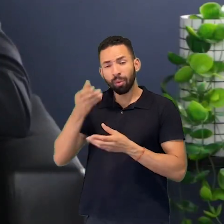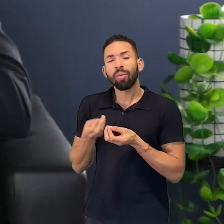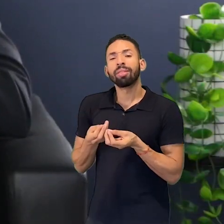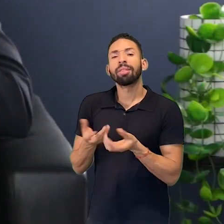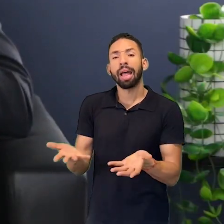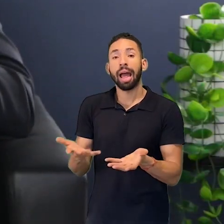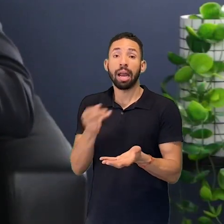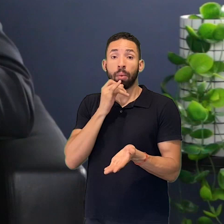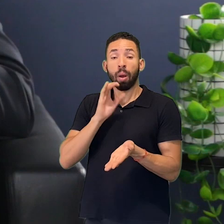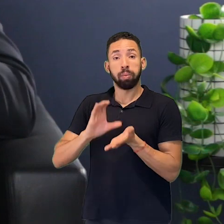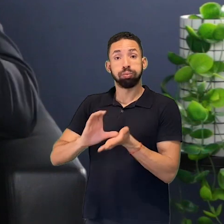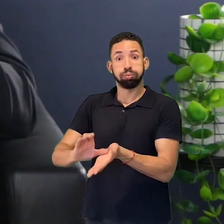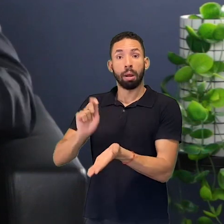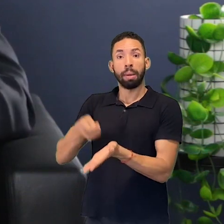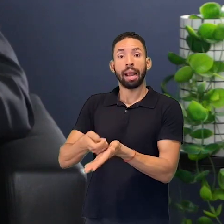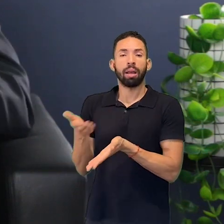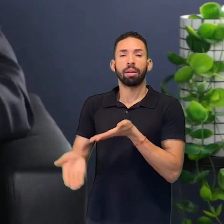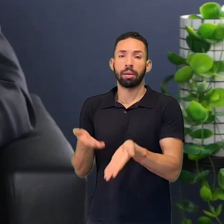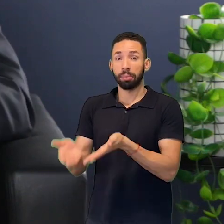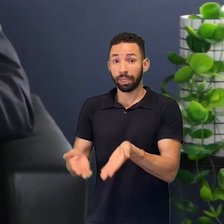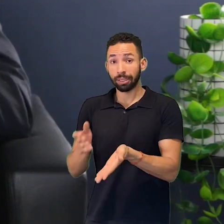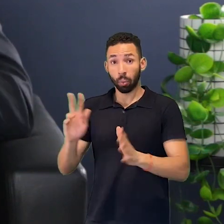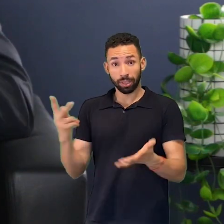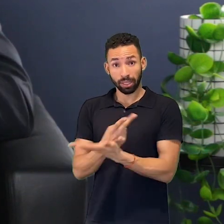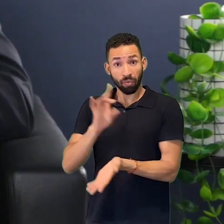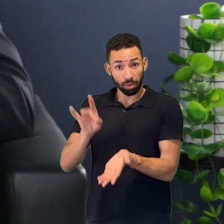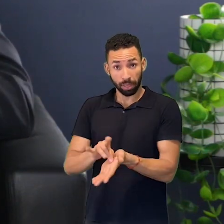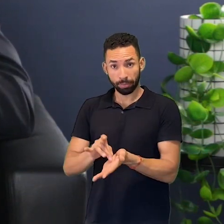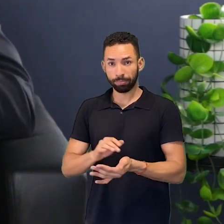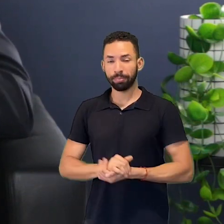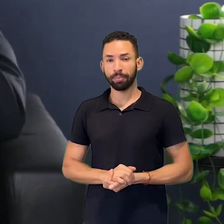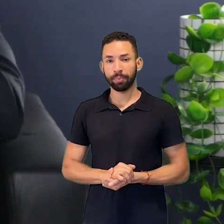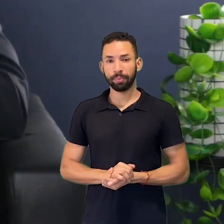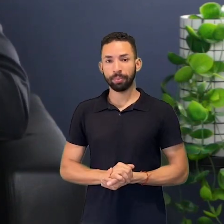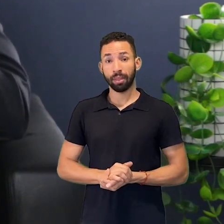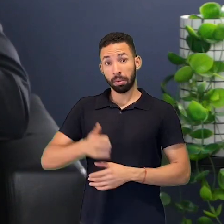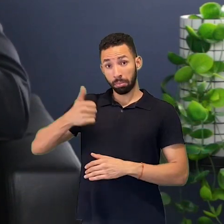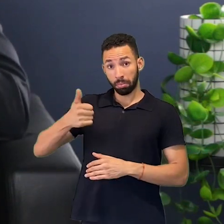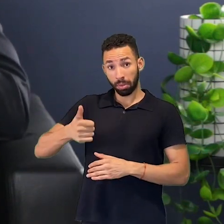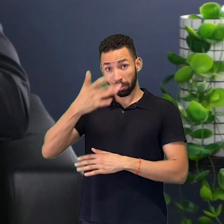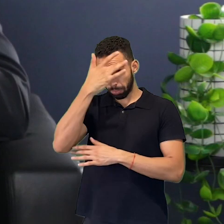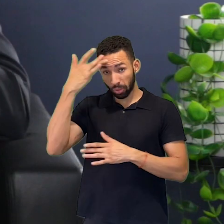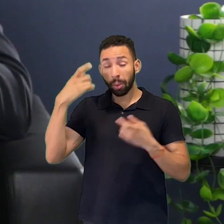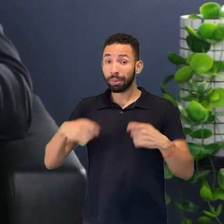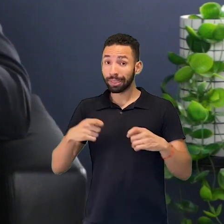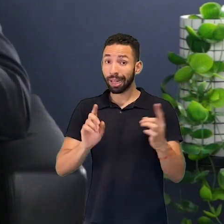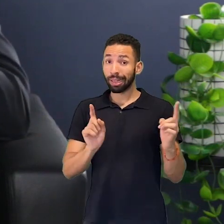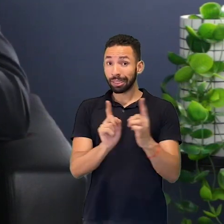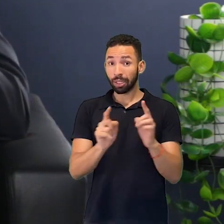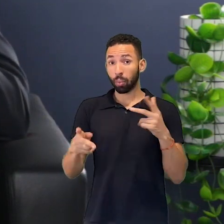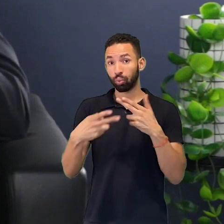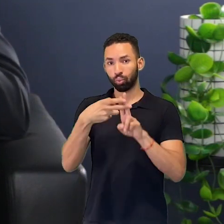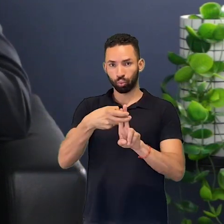fornecer os custos para esse tratamento ser efetivado? Primeiro, essa pessoa tem que